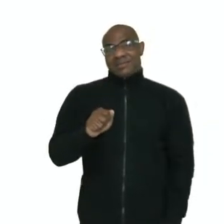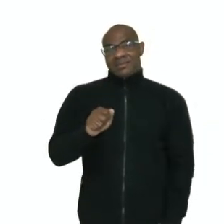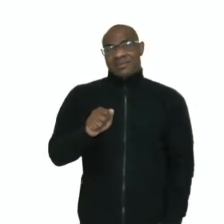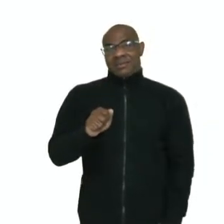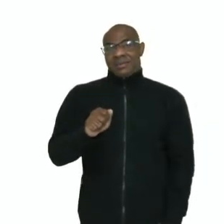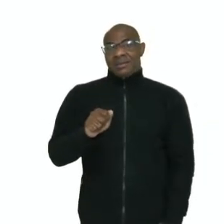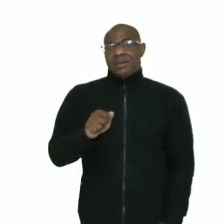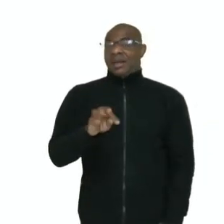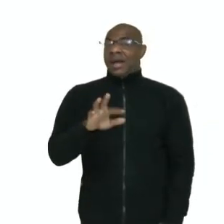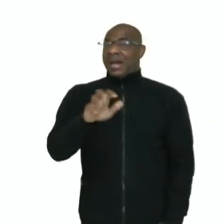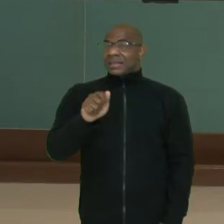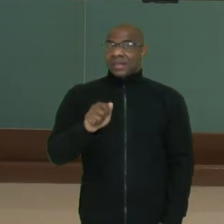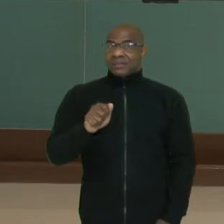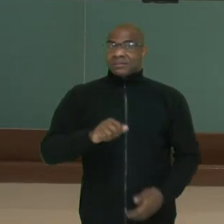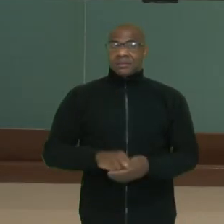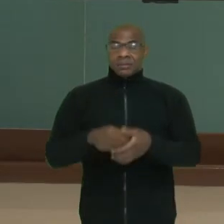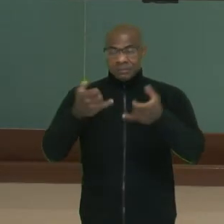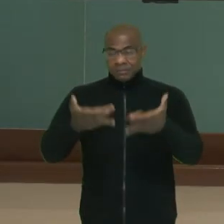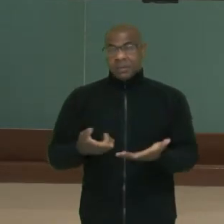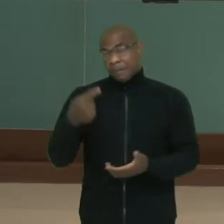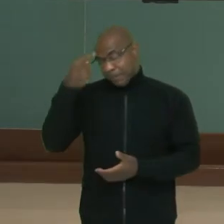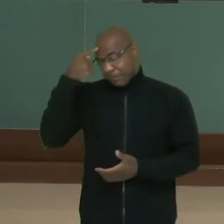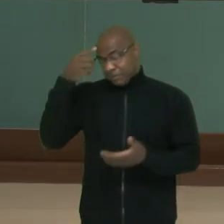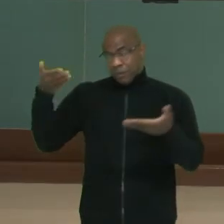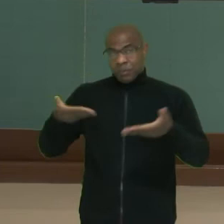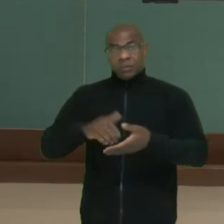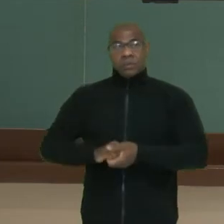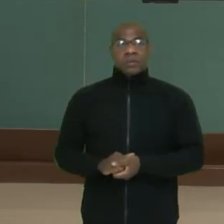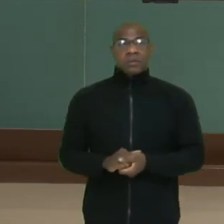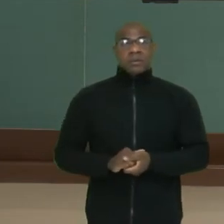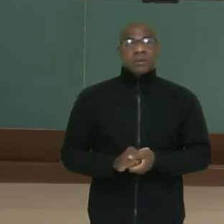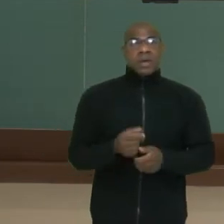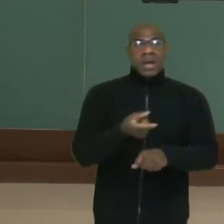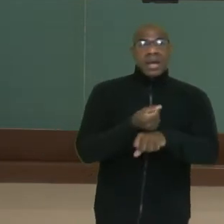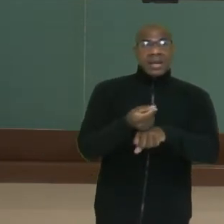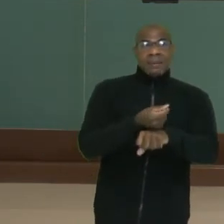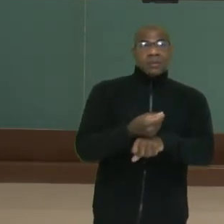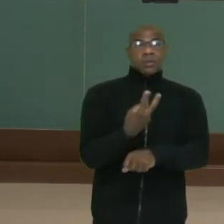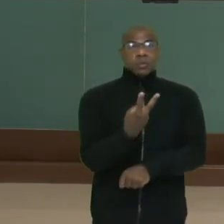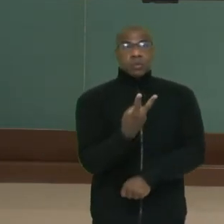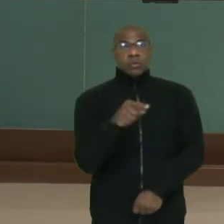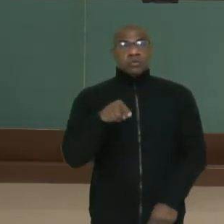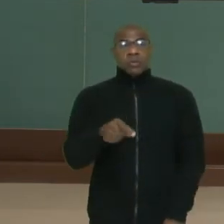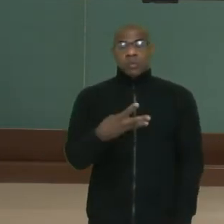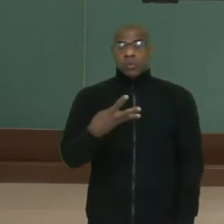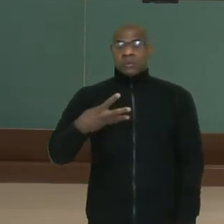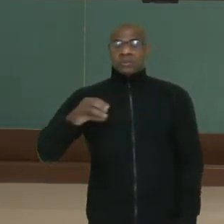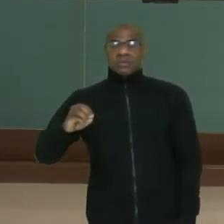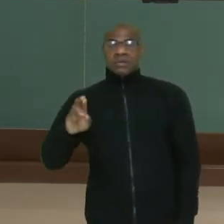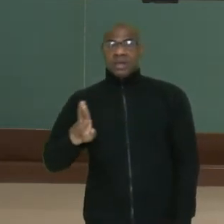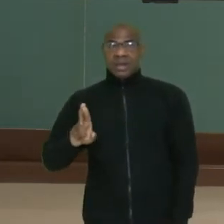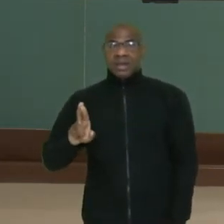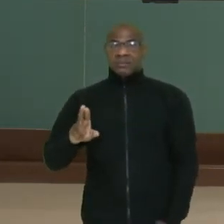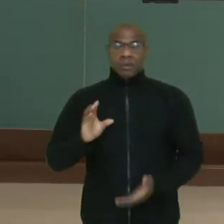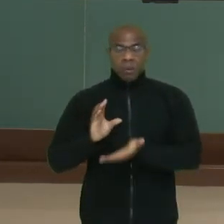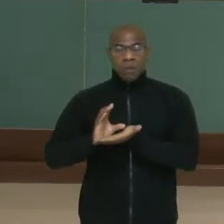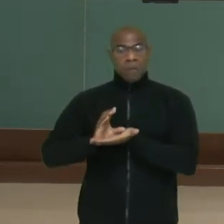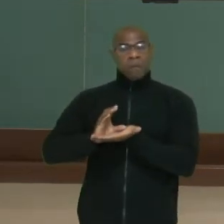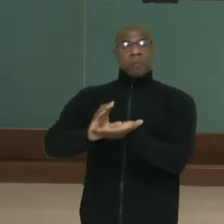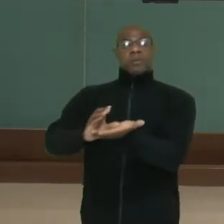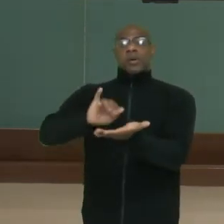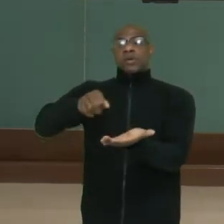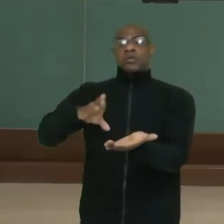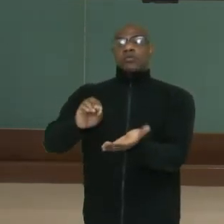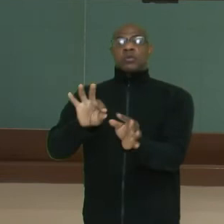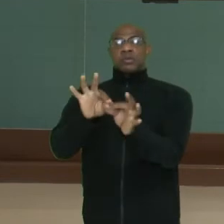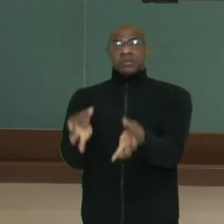equivalente. Vamos dar uma parada aqui para a gente pensar. Um capital de R$ 2.400 foi investido a juros